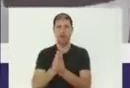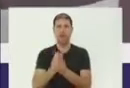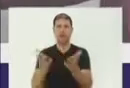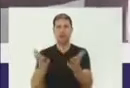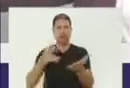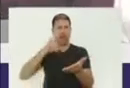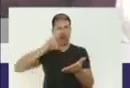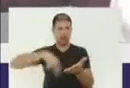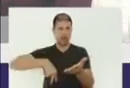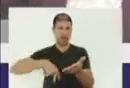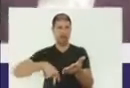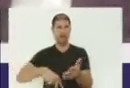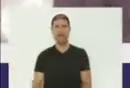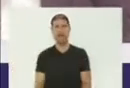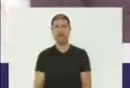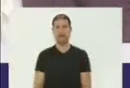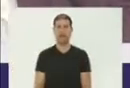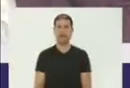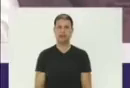leitura.